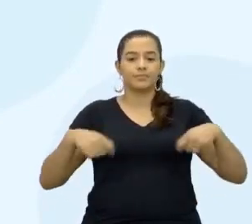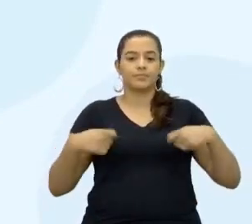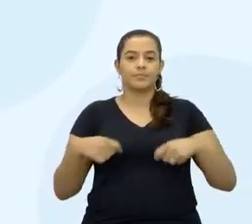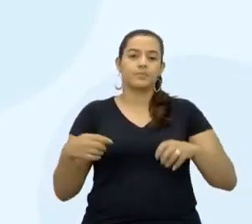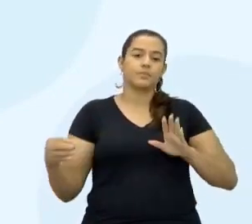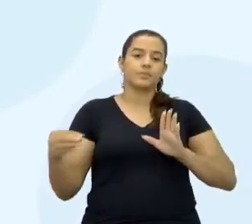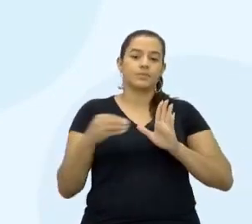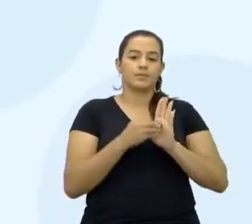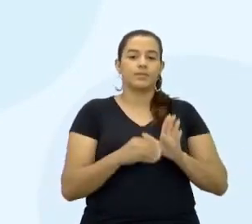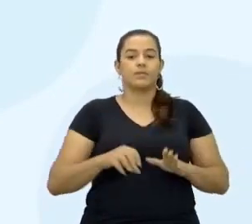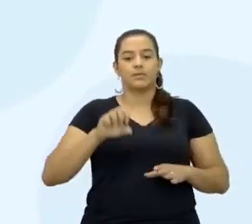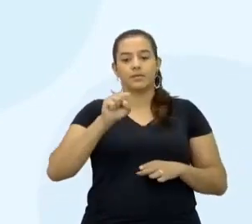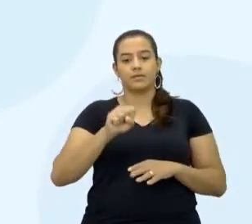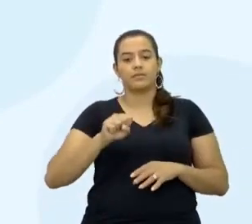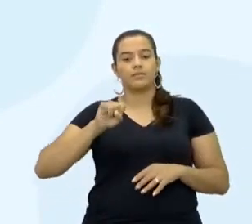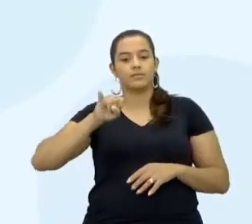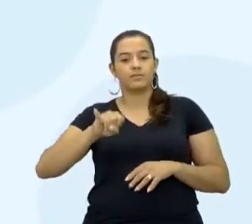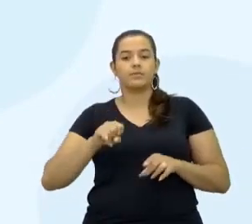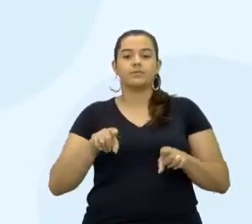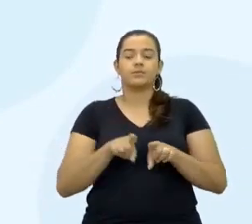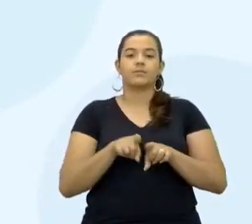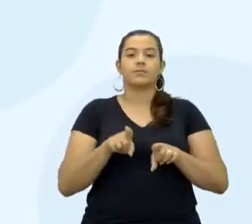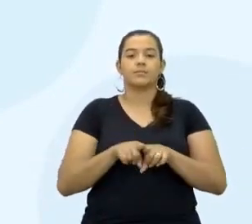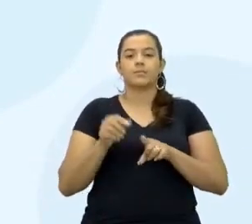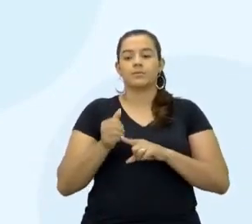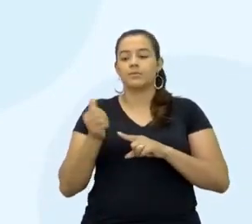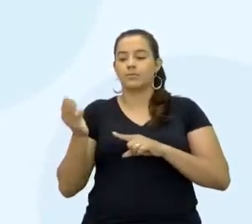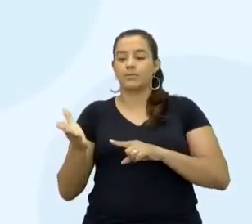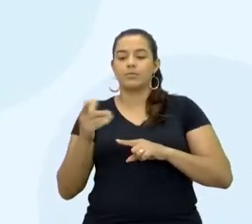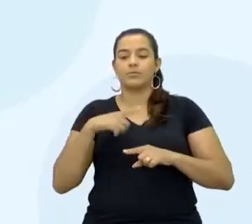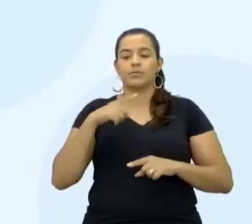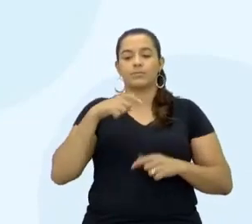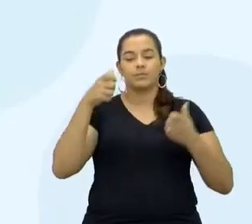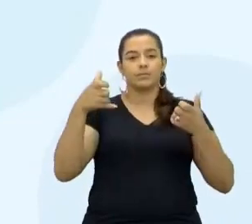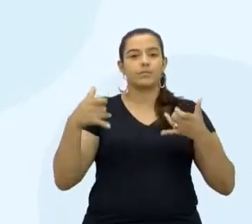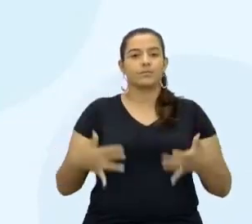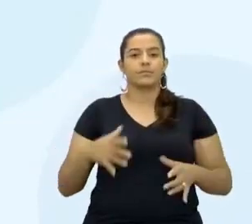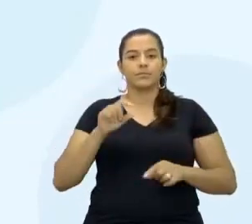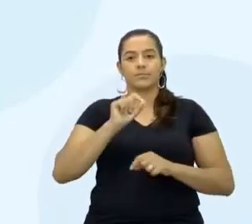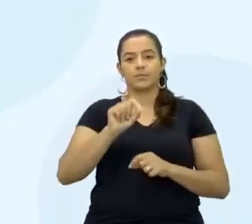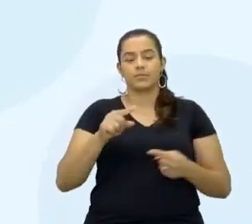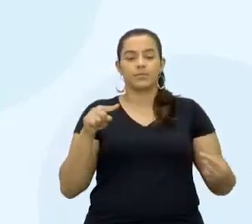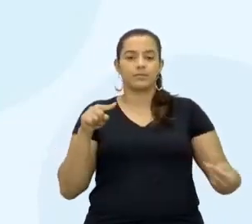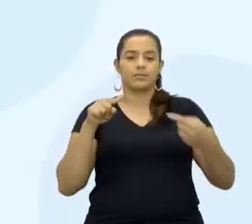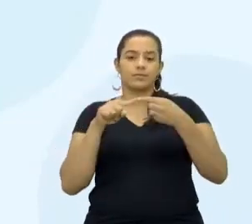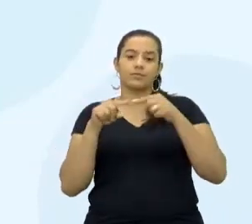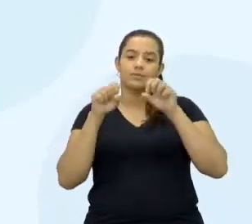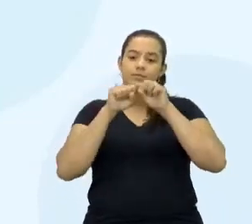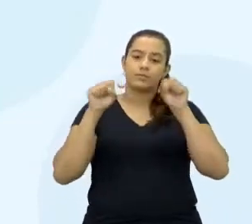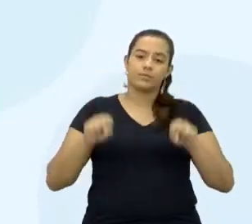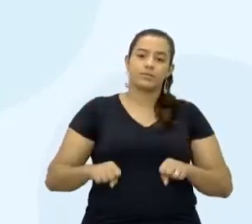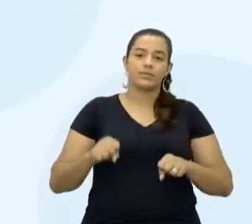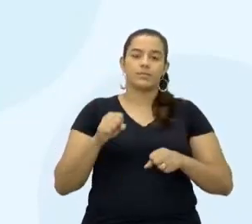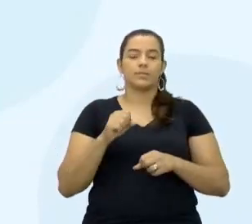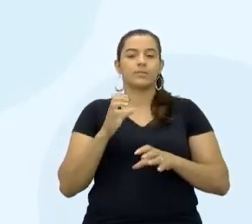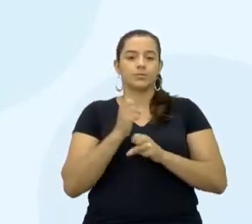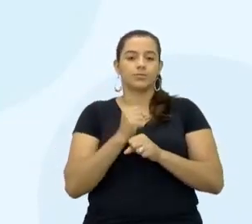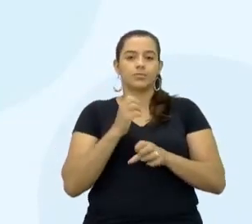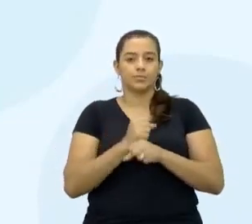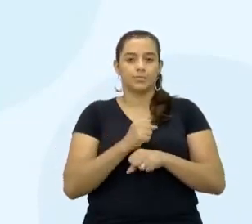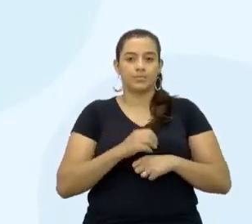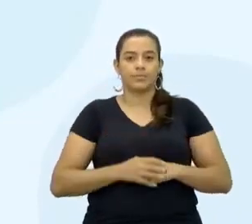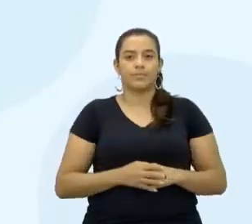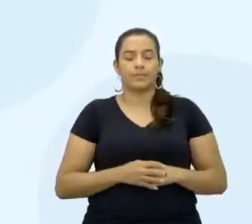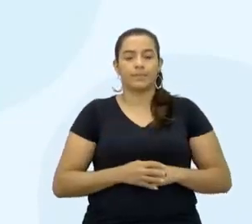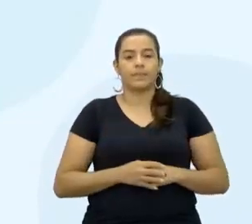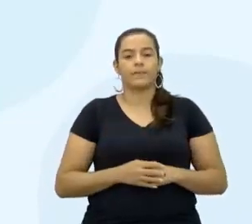de SI e você diz aqui do lado, ó, na sua expressão, que está de acordo com o Sistema Internacional de Medidas. Certo? E